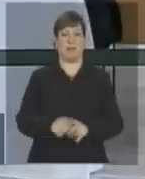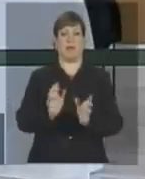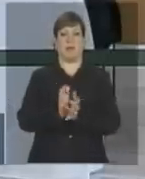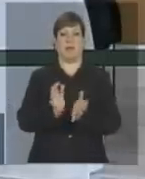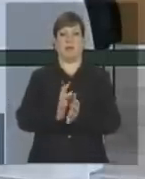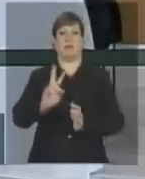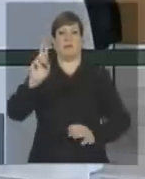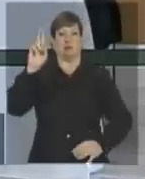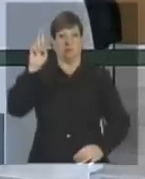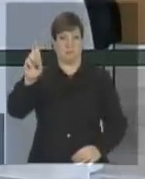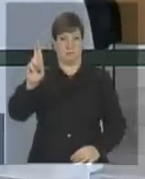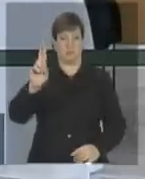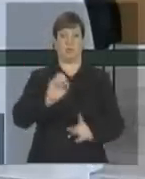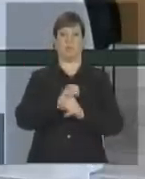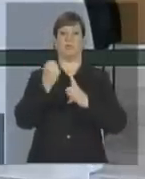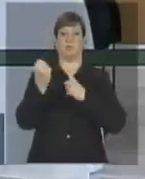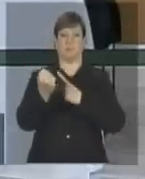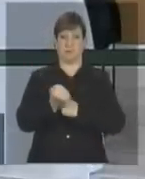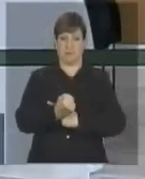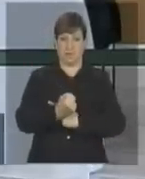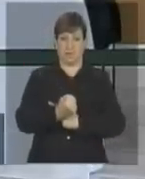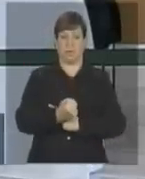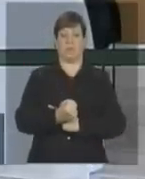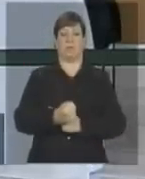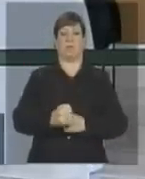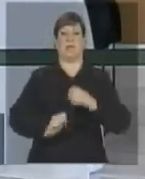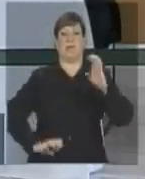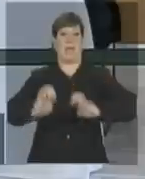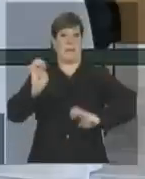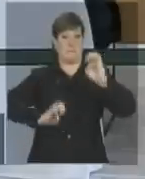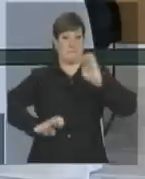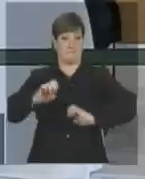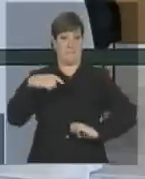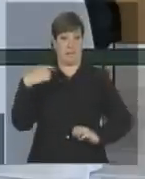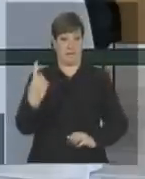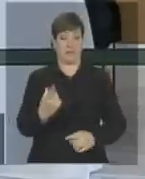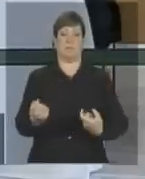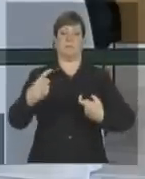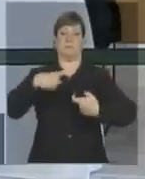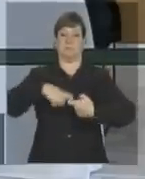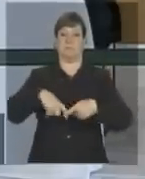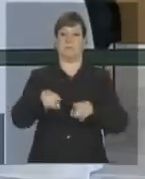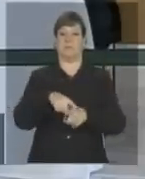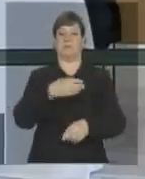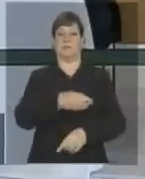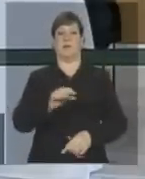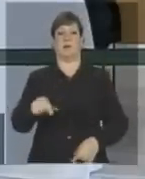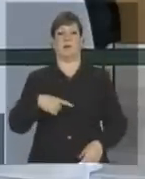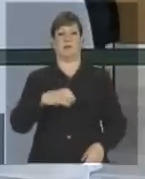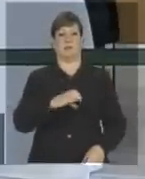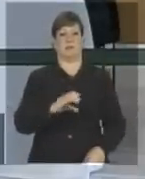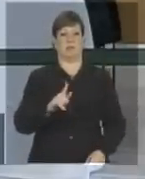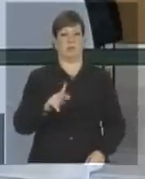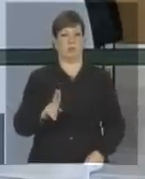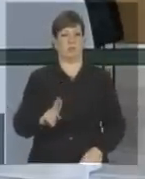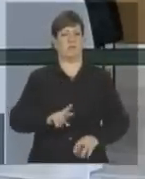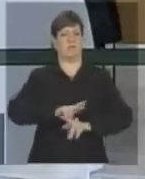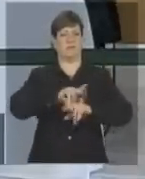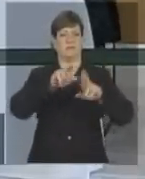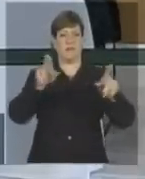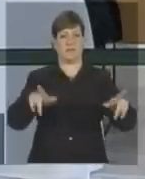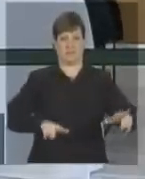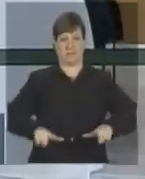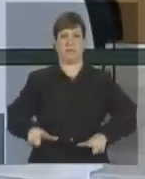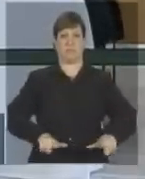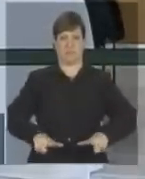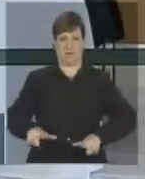de responsabilidade social de empresas, parceiro também da controladoria em diversas